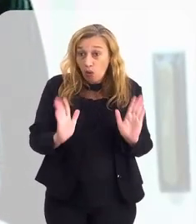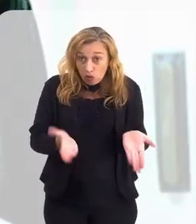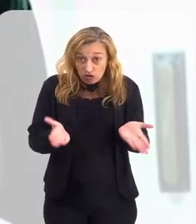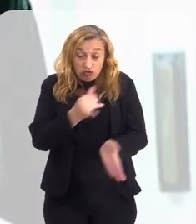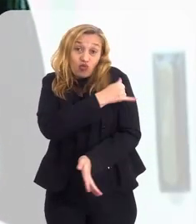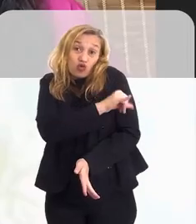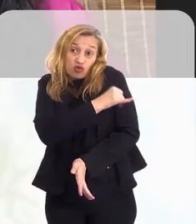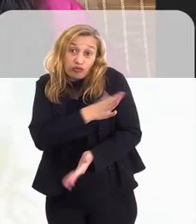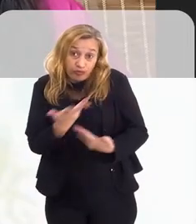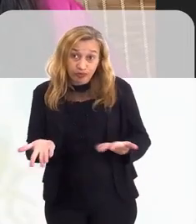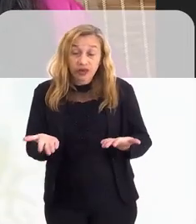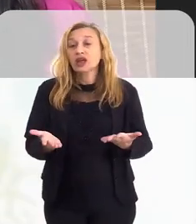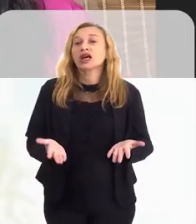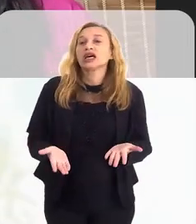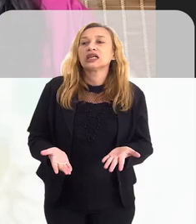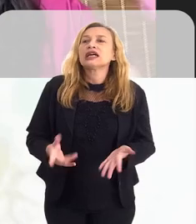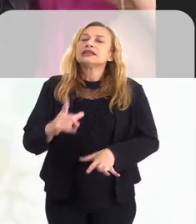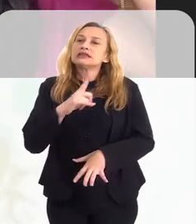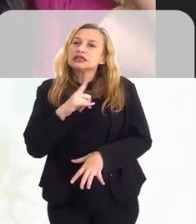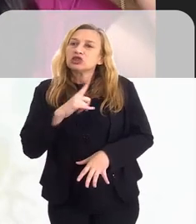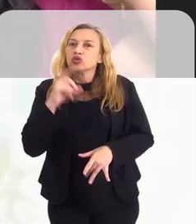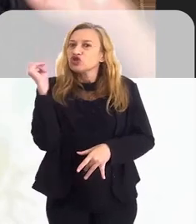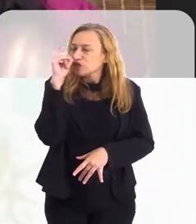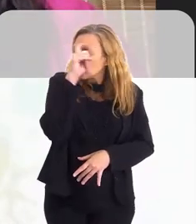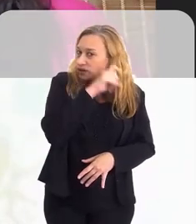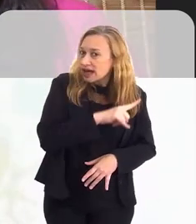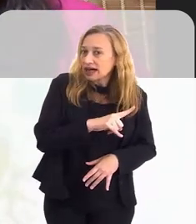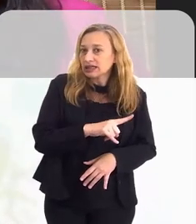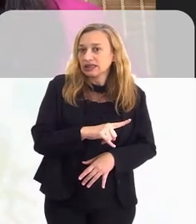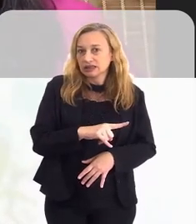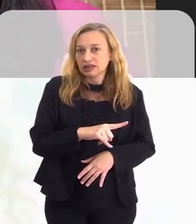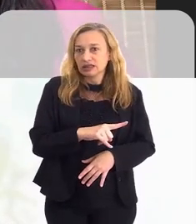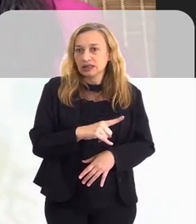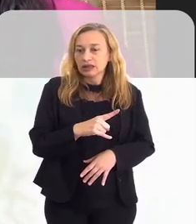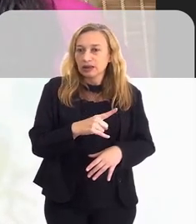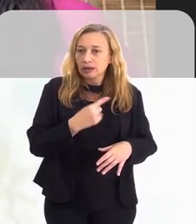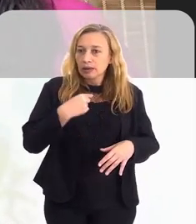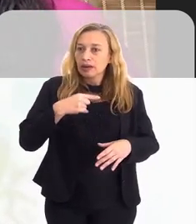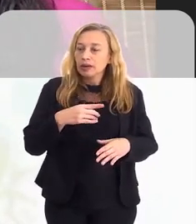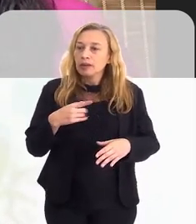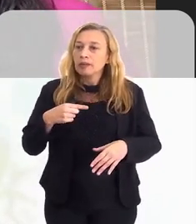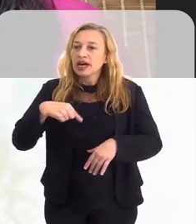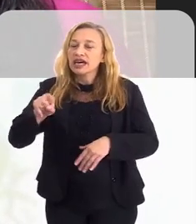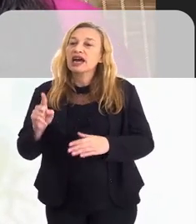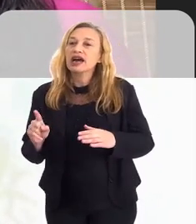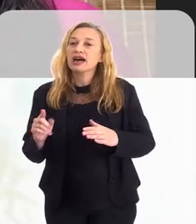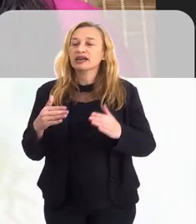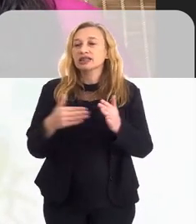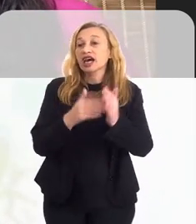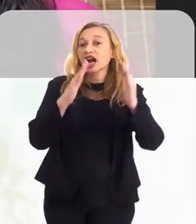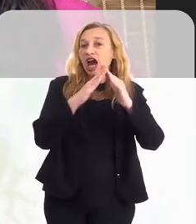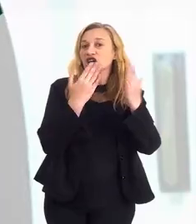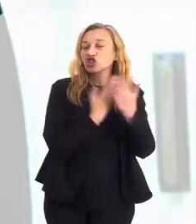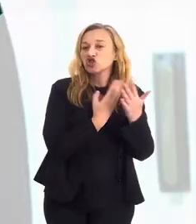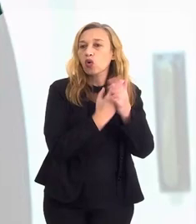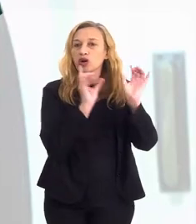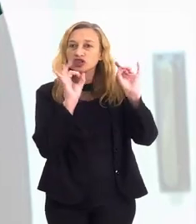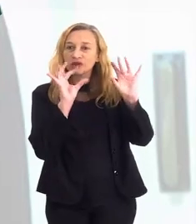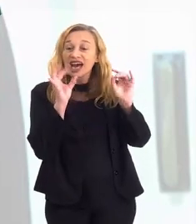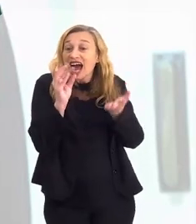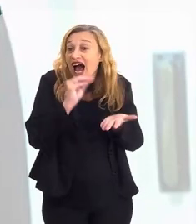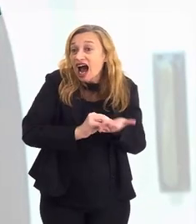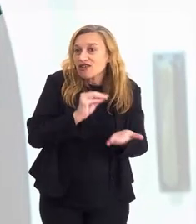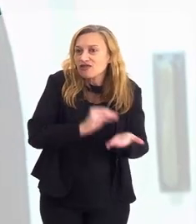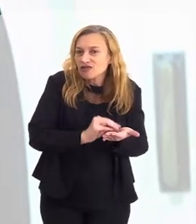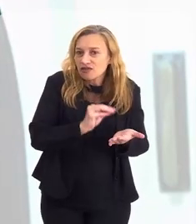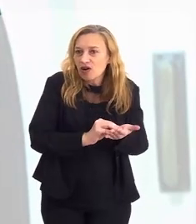tem hoje no Rio de Janeiro. Com isso, existia uma dificuldade de transportá-lo até uma escola especial. E aí,